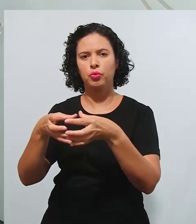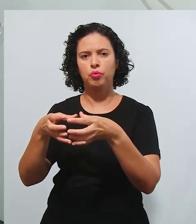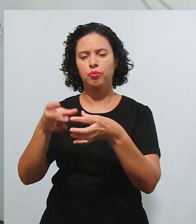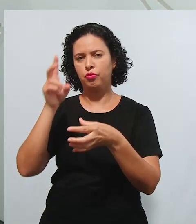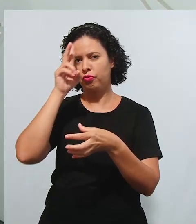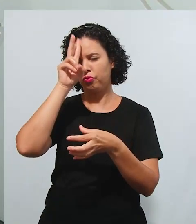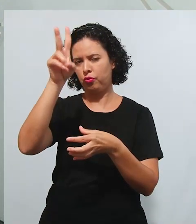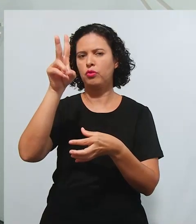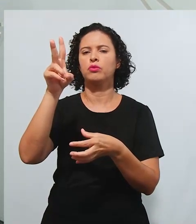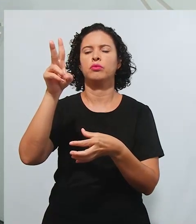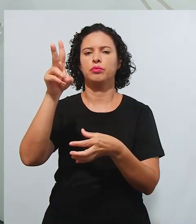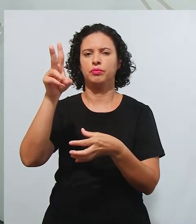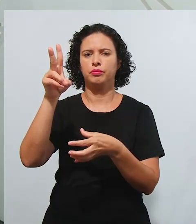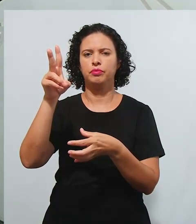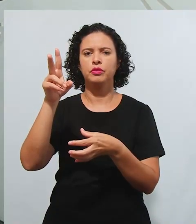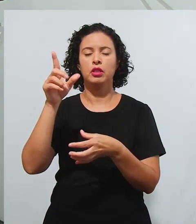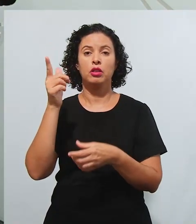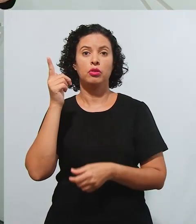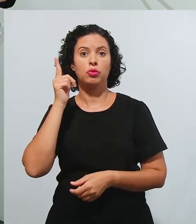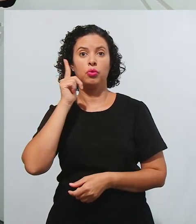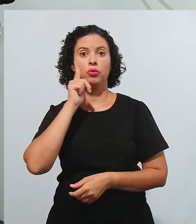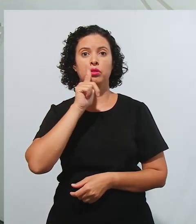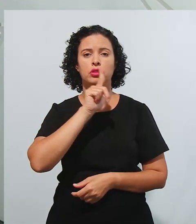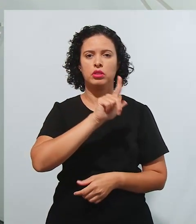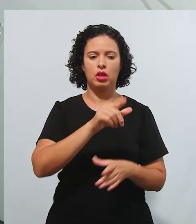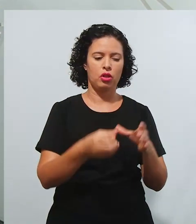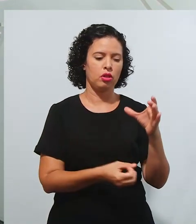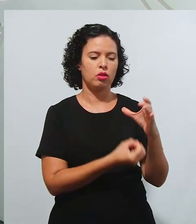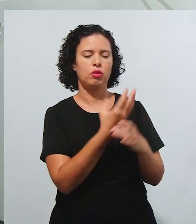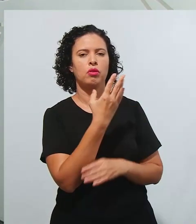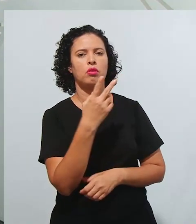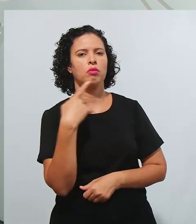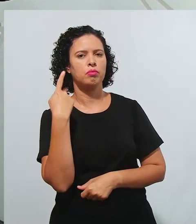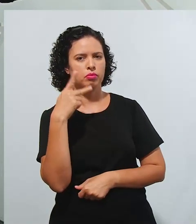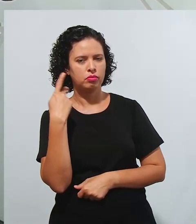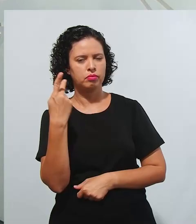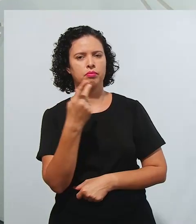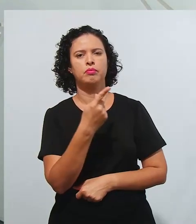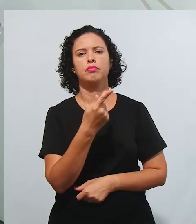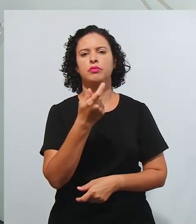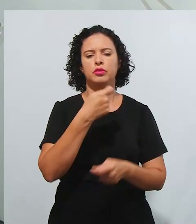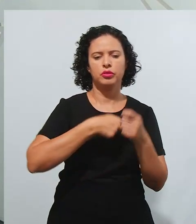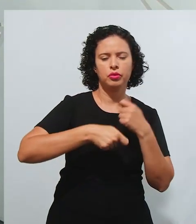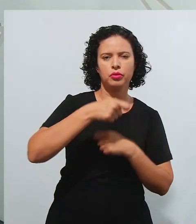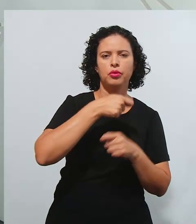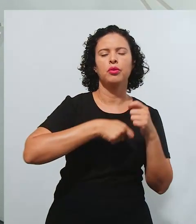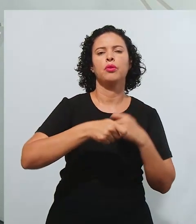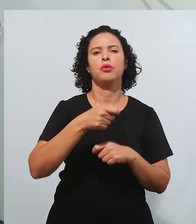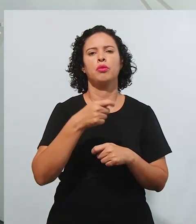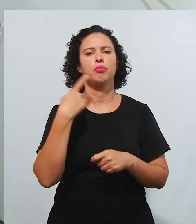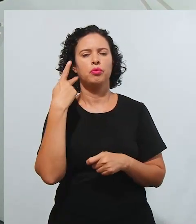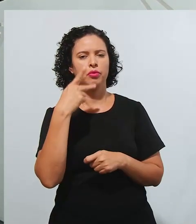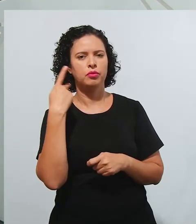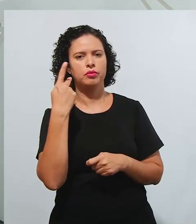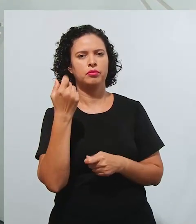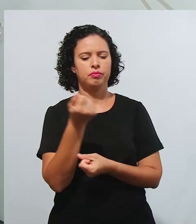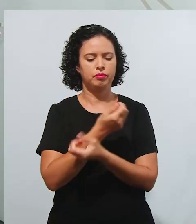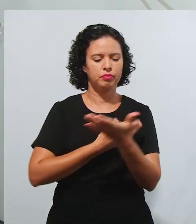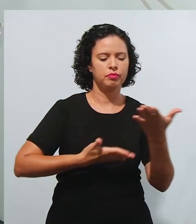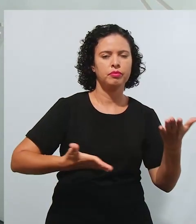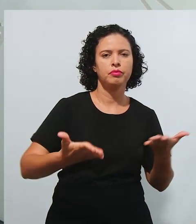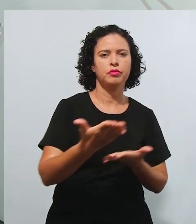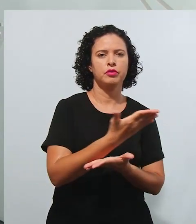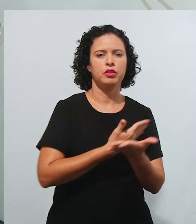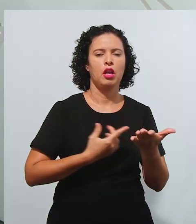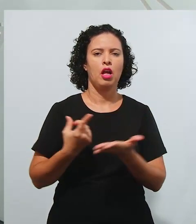forte atuação econômica, a gente vai ver surgindo novas políticas econômicas, novas políticas de distribuição de